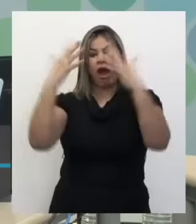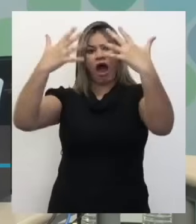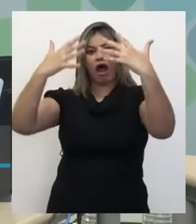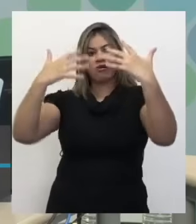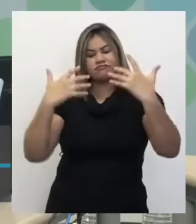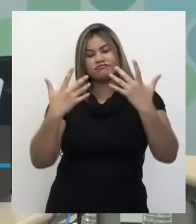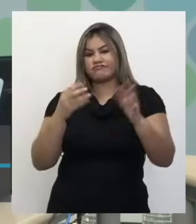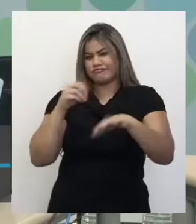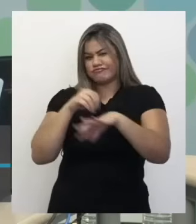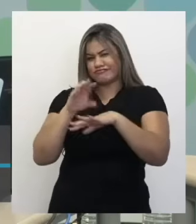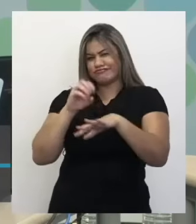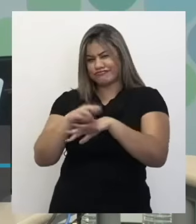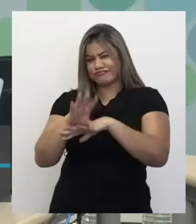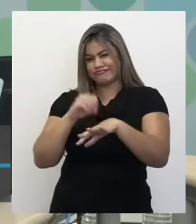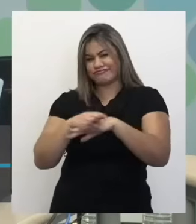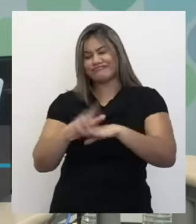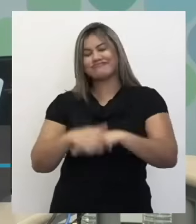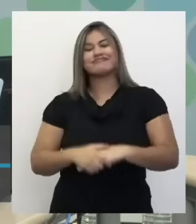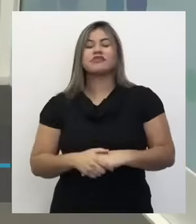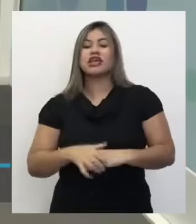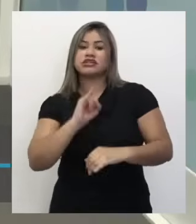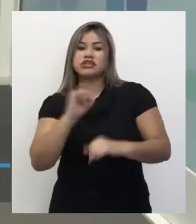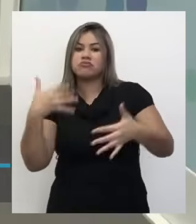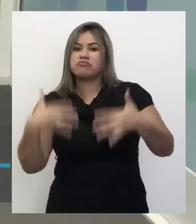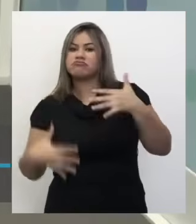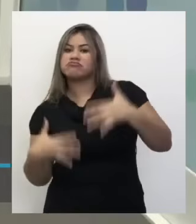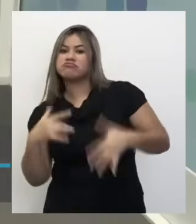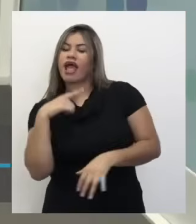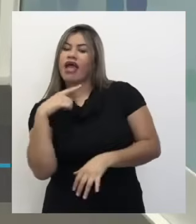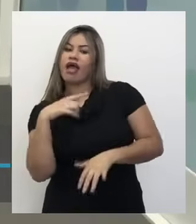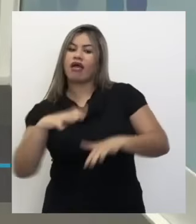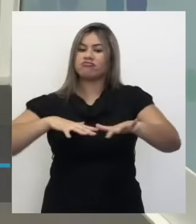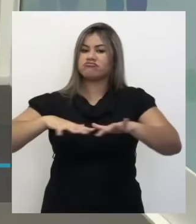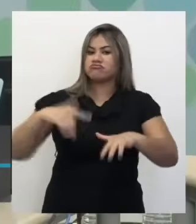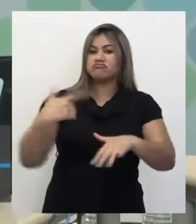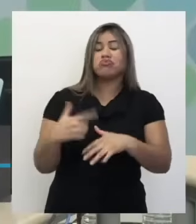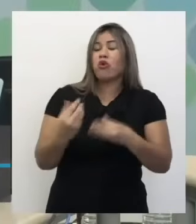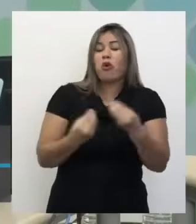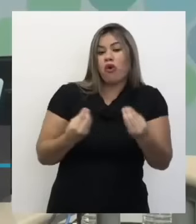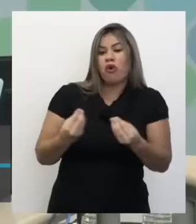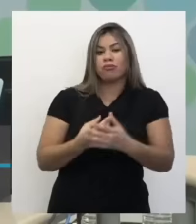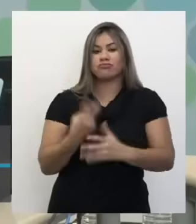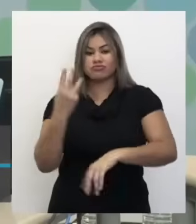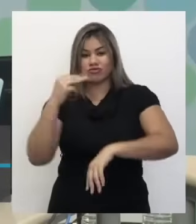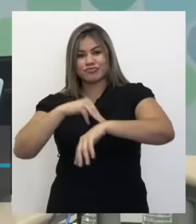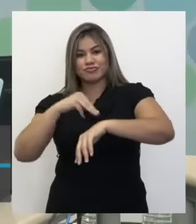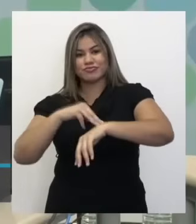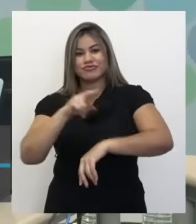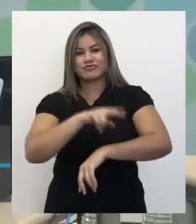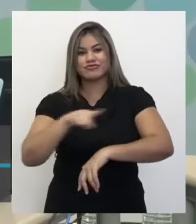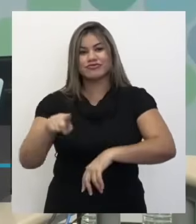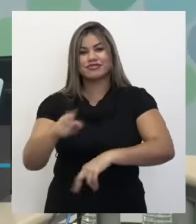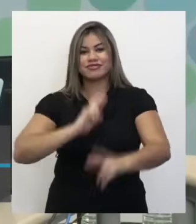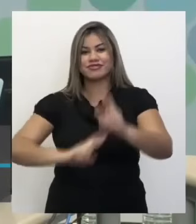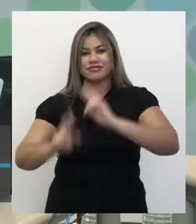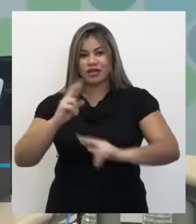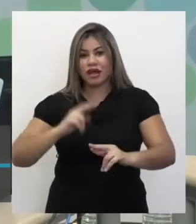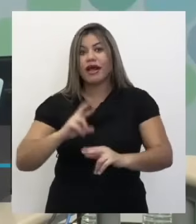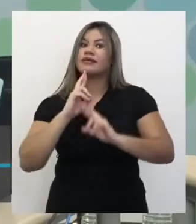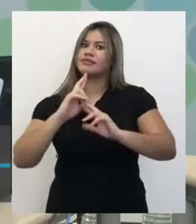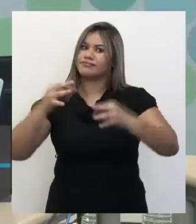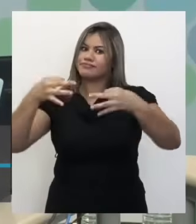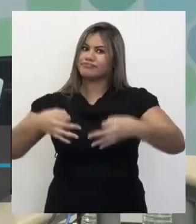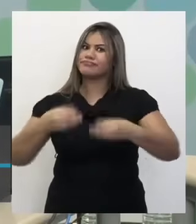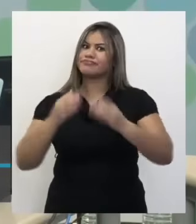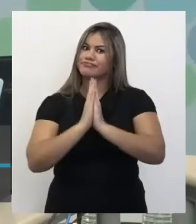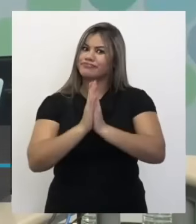dando dica aqui. Se tem movimento, se não tem, Isso! Né? Então, vamos lá. 2 minutinhos para vocês responderem, caprichem nas respostas